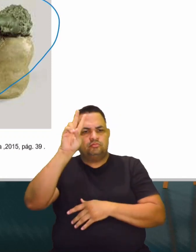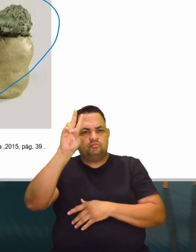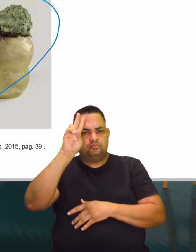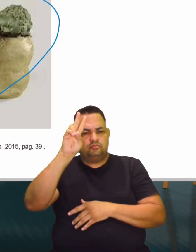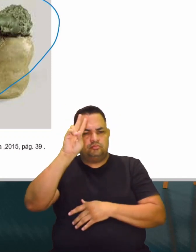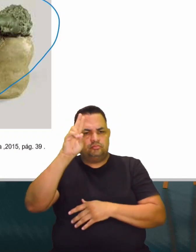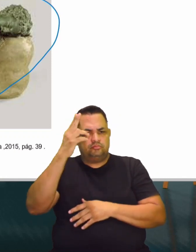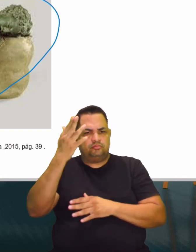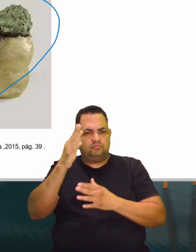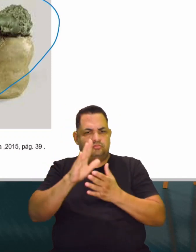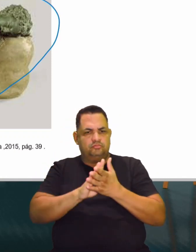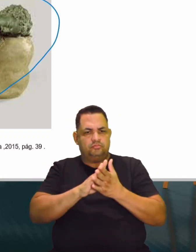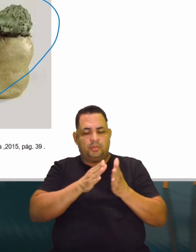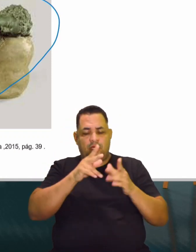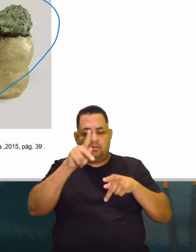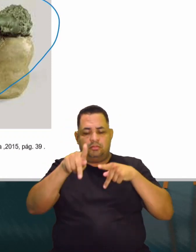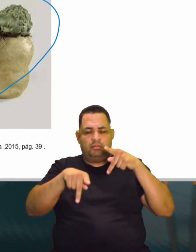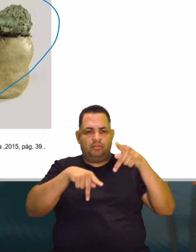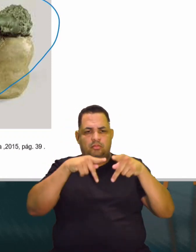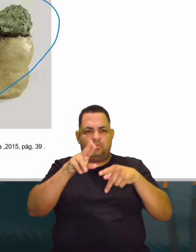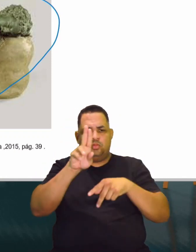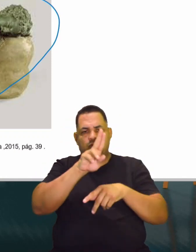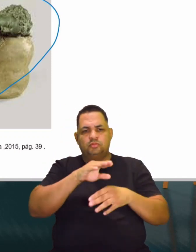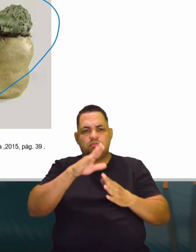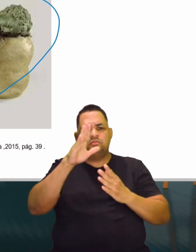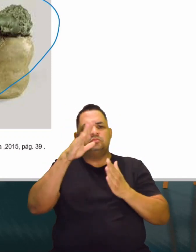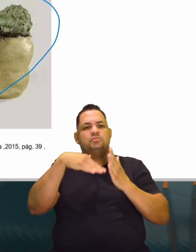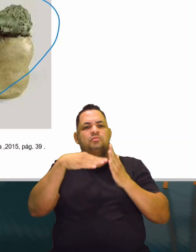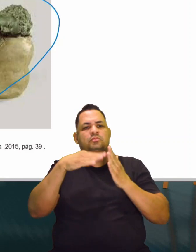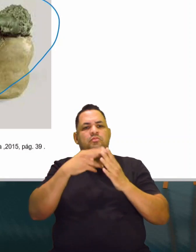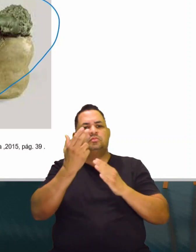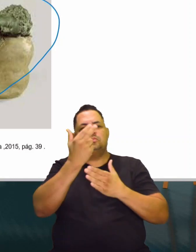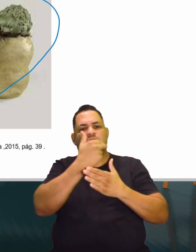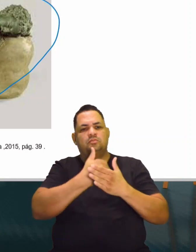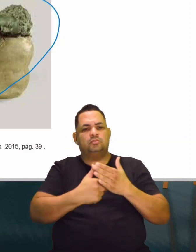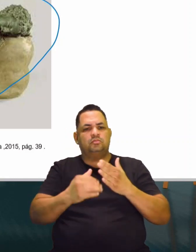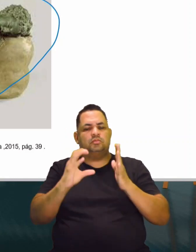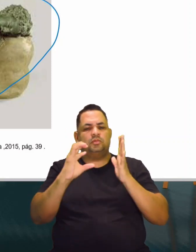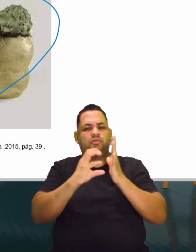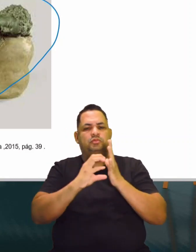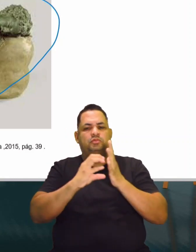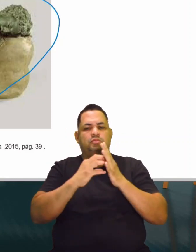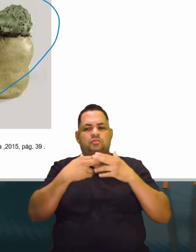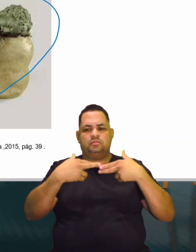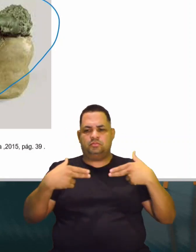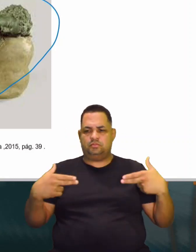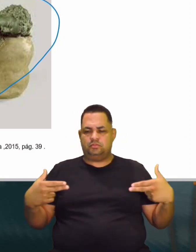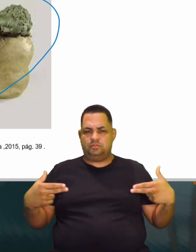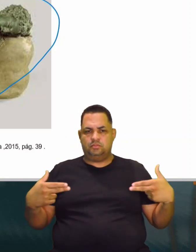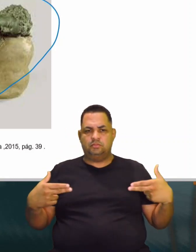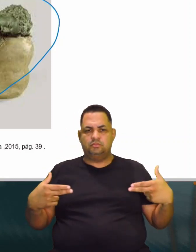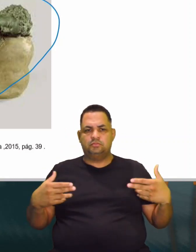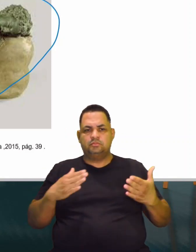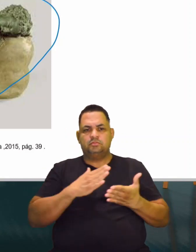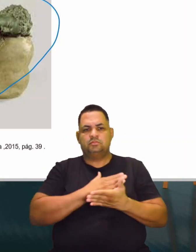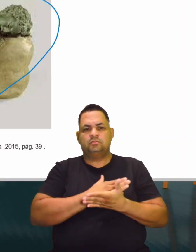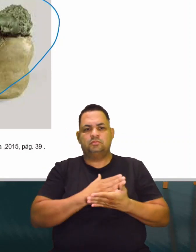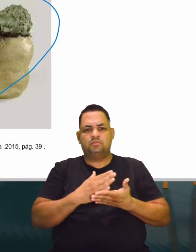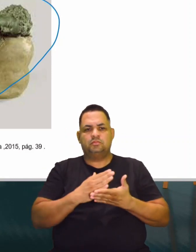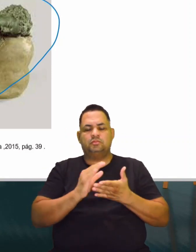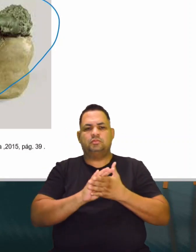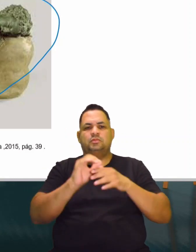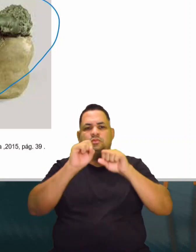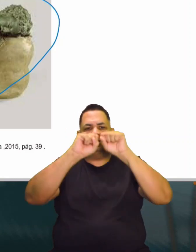história daquele povo, por meio da pintura, dos desenhos, dos símbolos. já até deram início a um sistema de